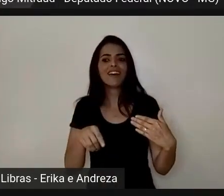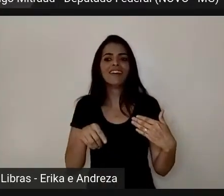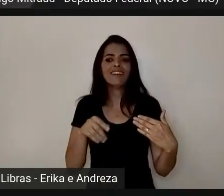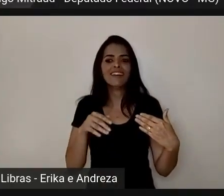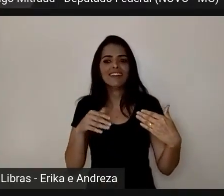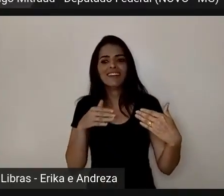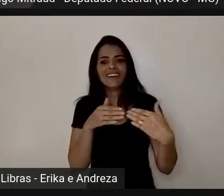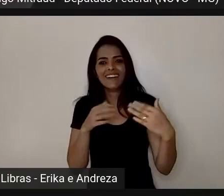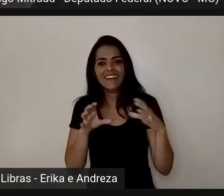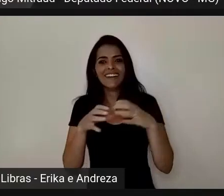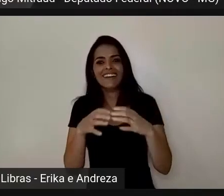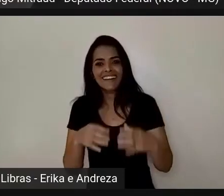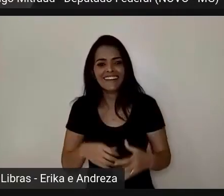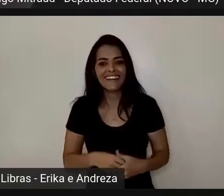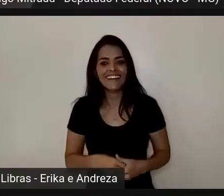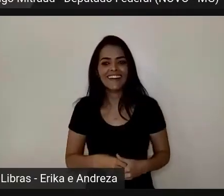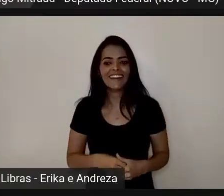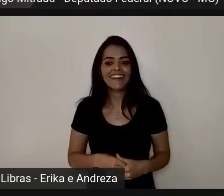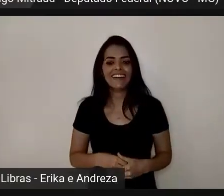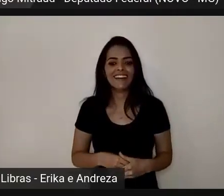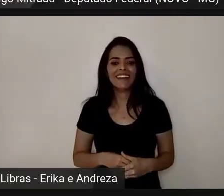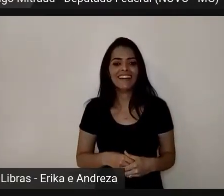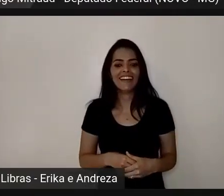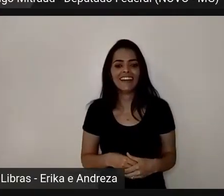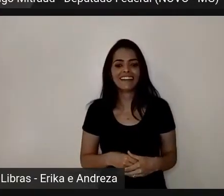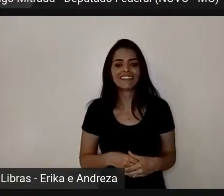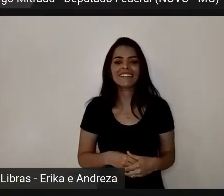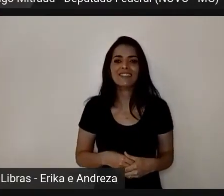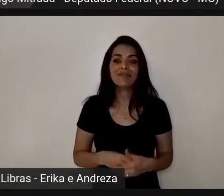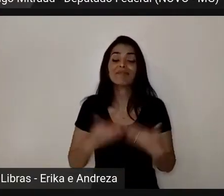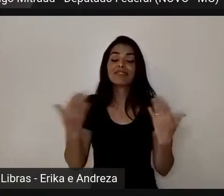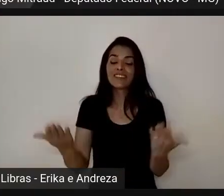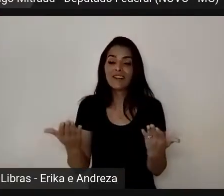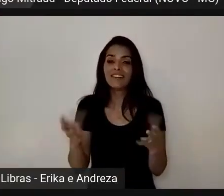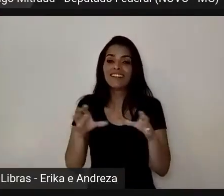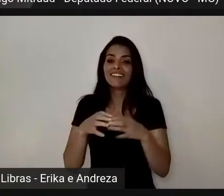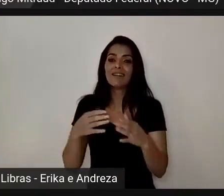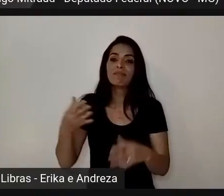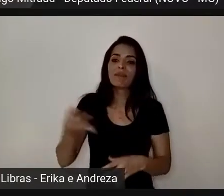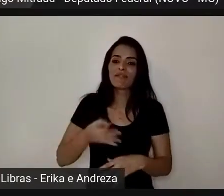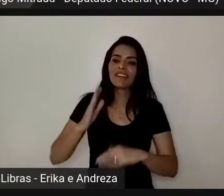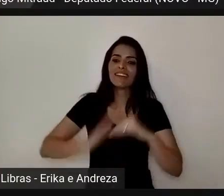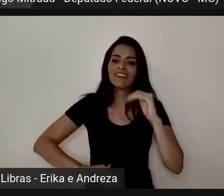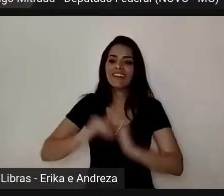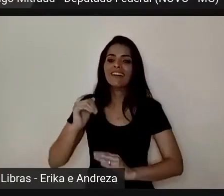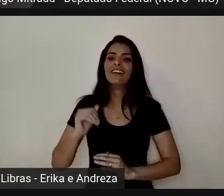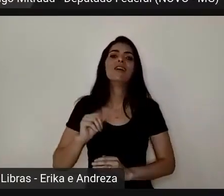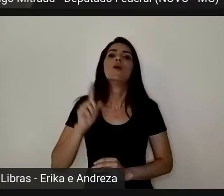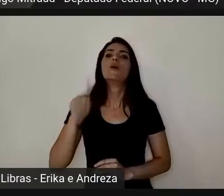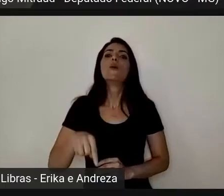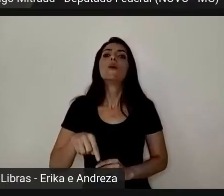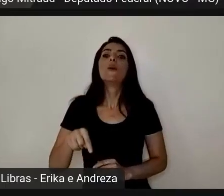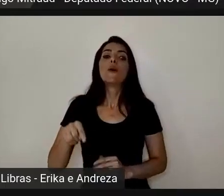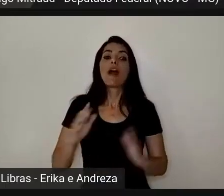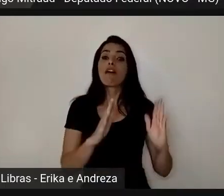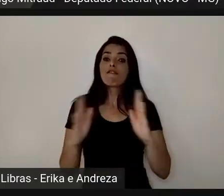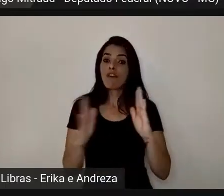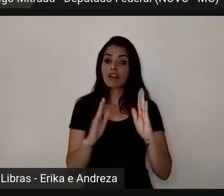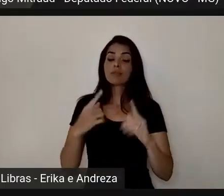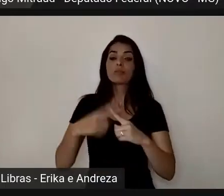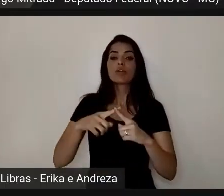do deputado Thiago Mitrô, que tem que aperfeiçoar essa fase, né? Porque senão você tem aquele